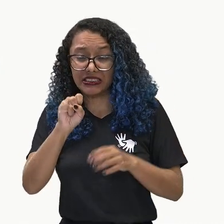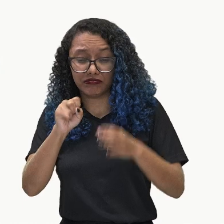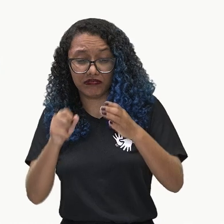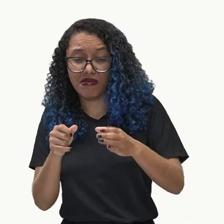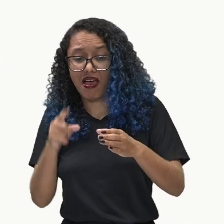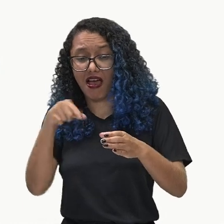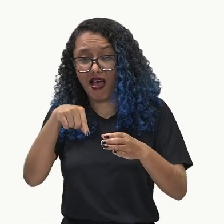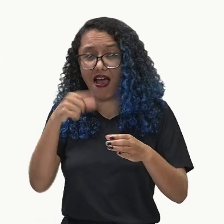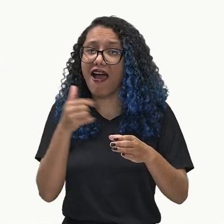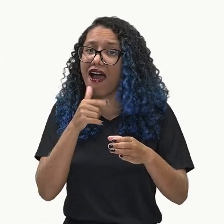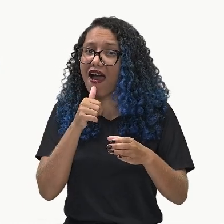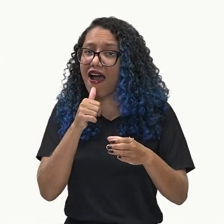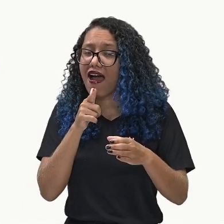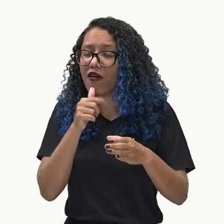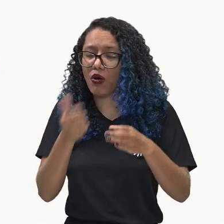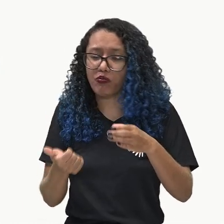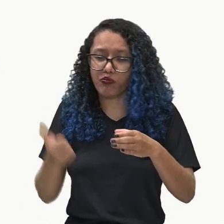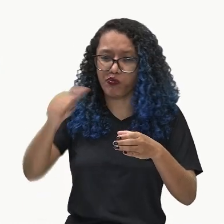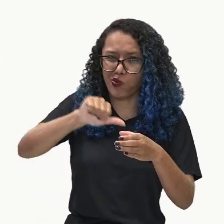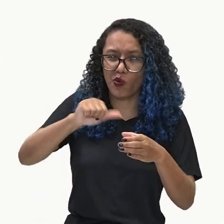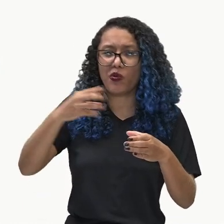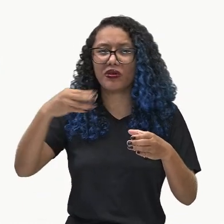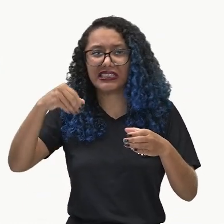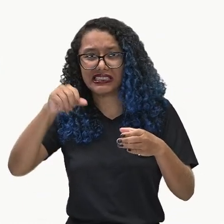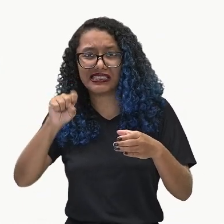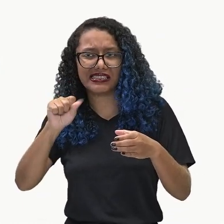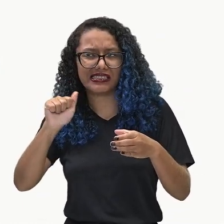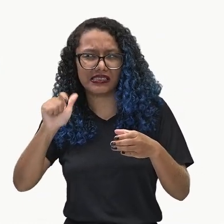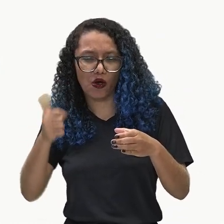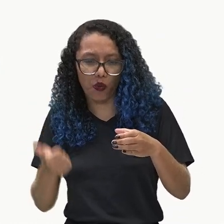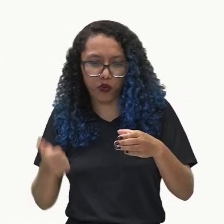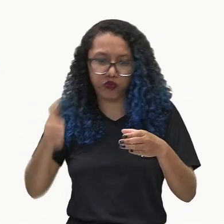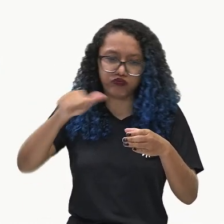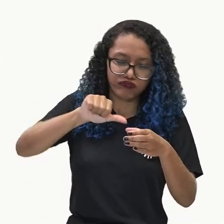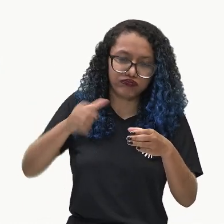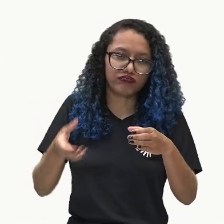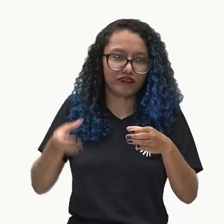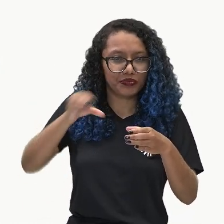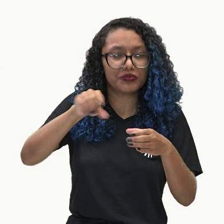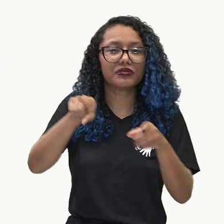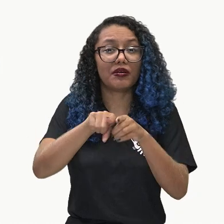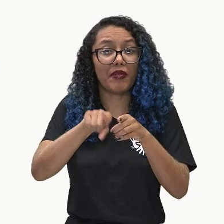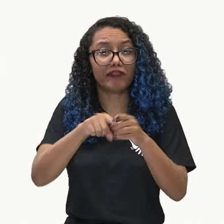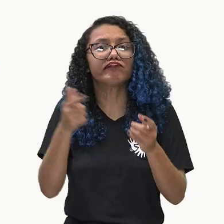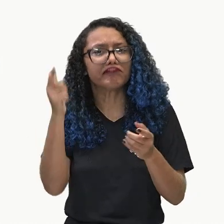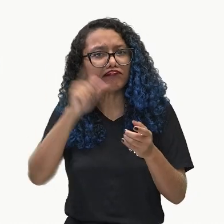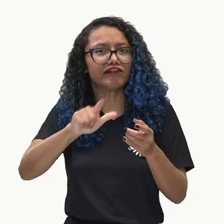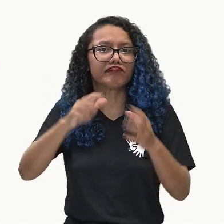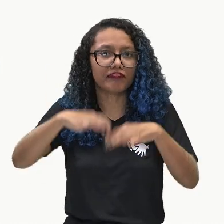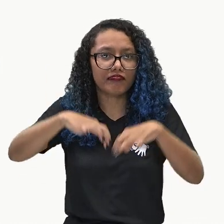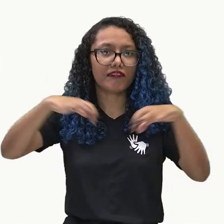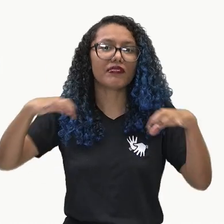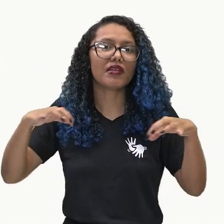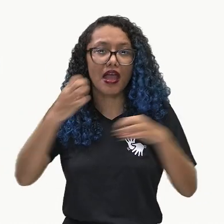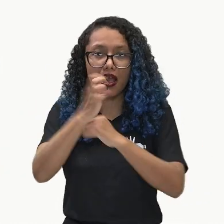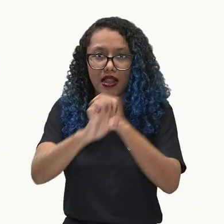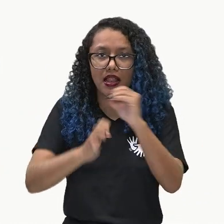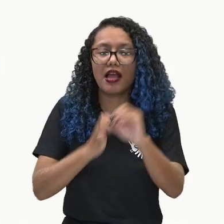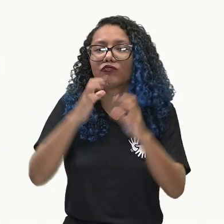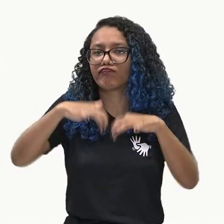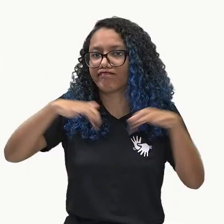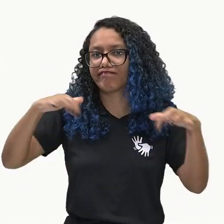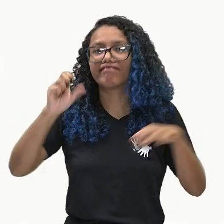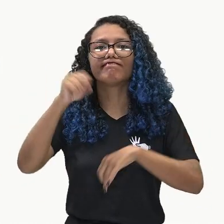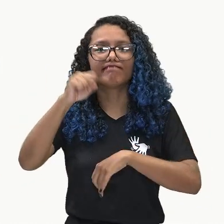água, né, o sal, ele teve o quê? A dissociação, olha aqui, dos elétrons